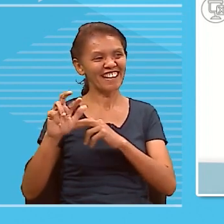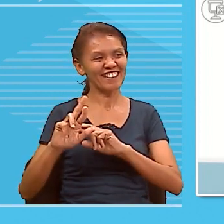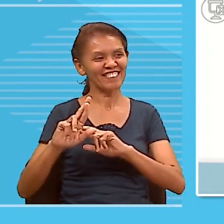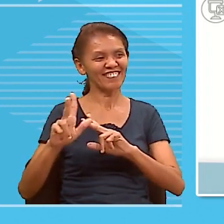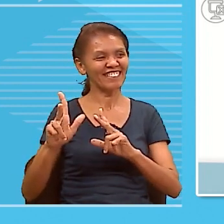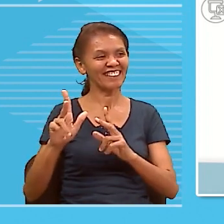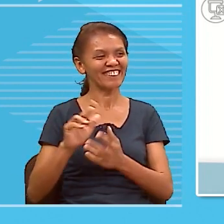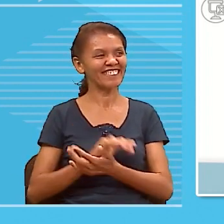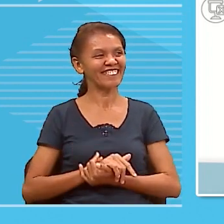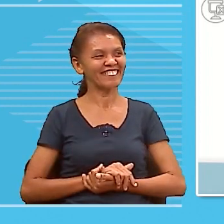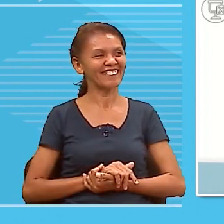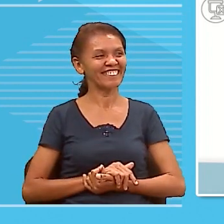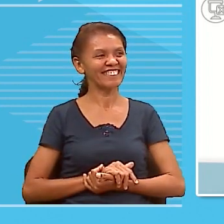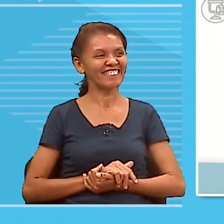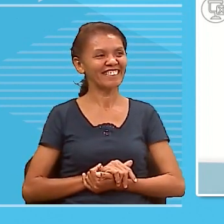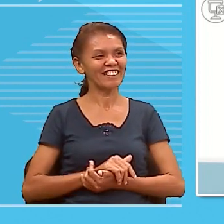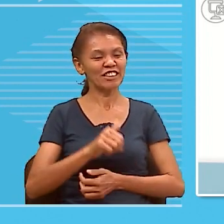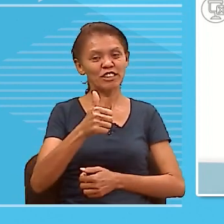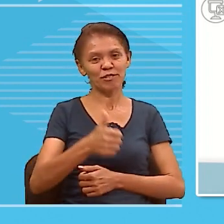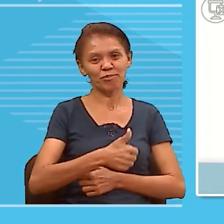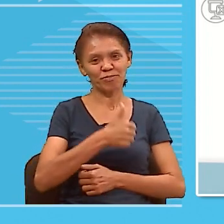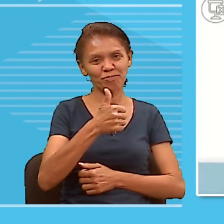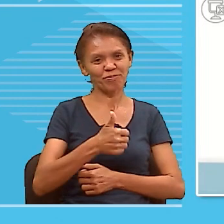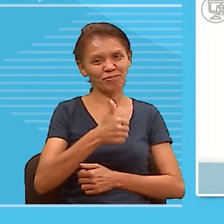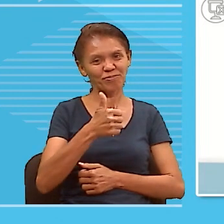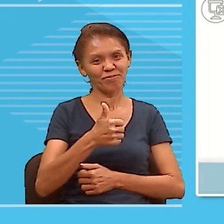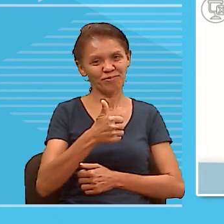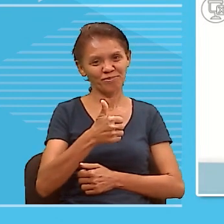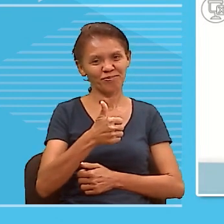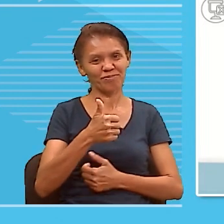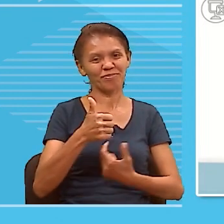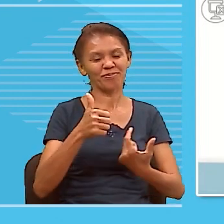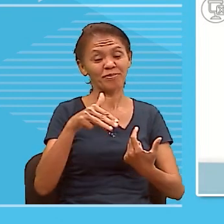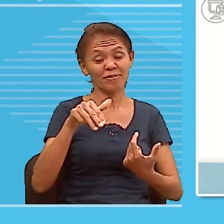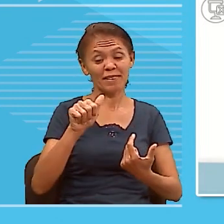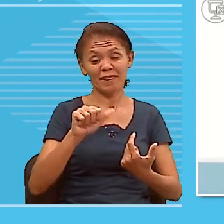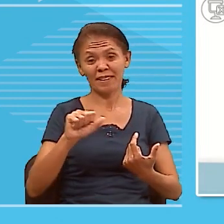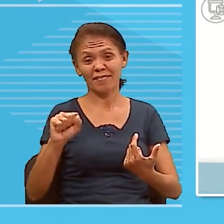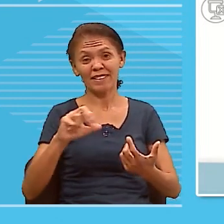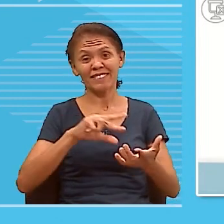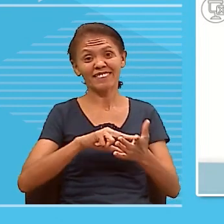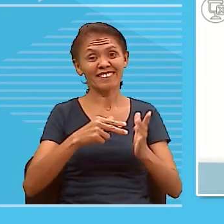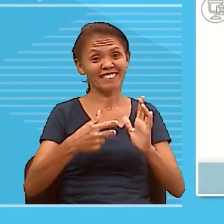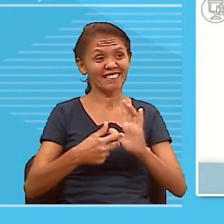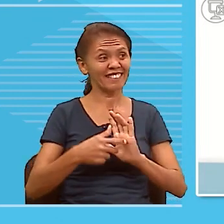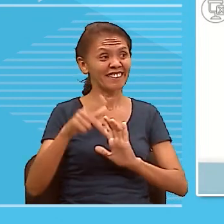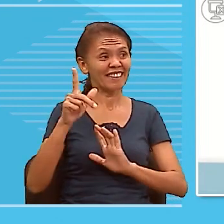aí o primeiro sentido do Mas é uma compensação